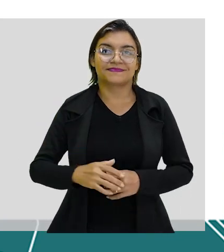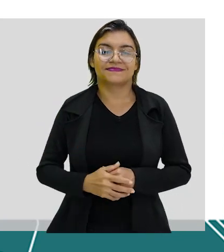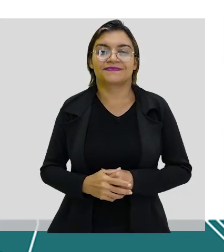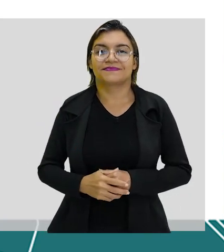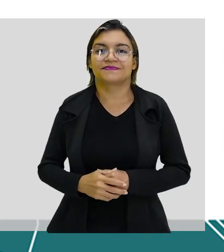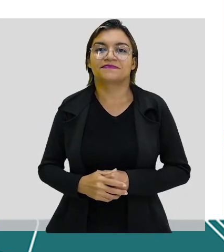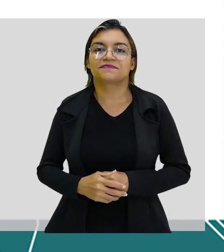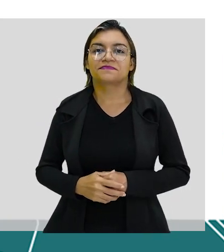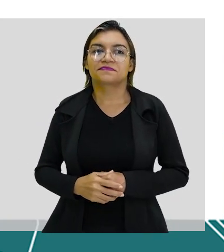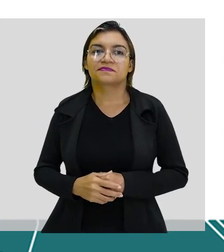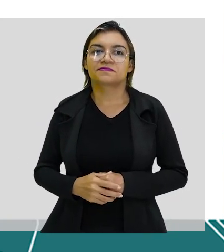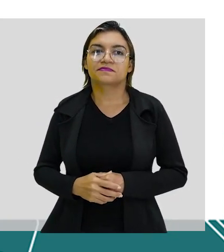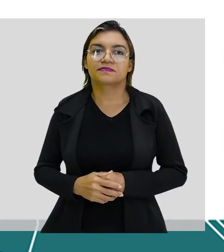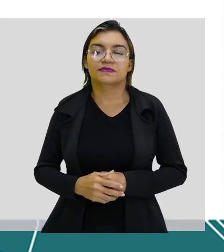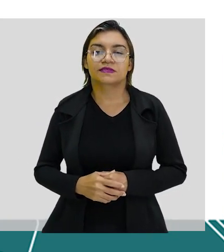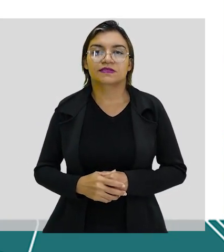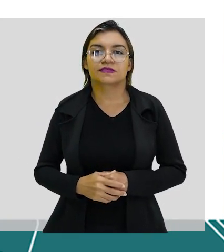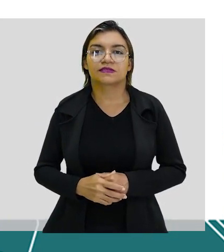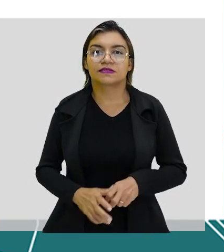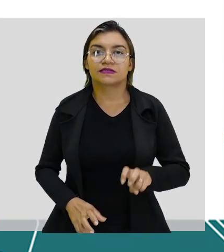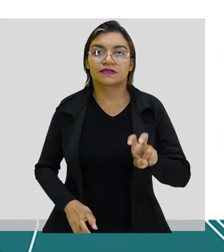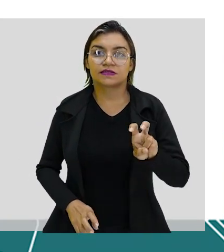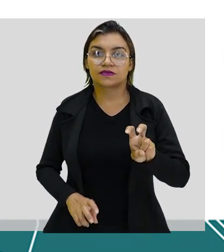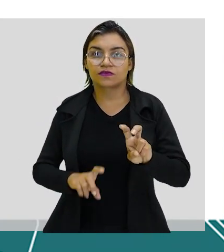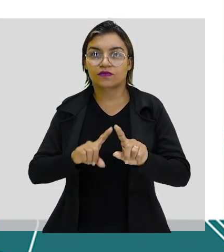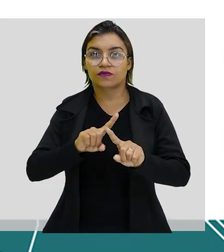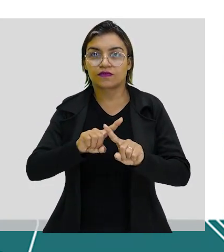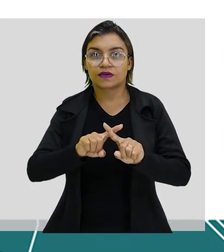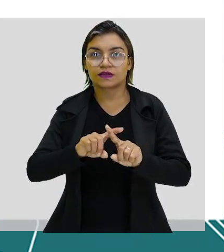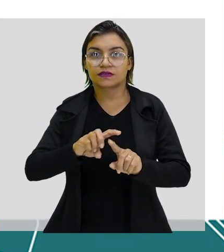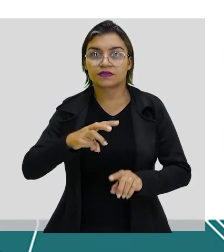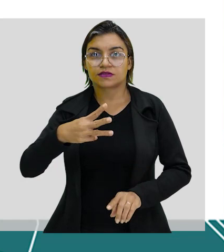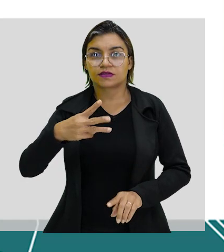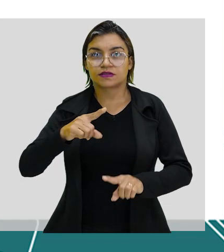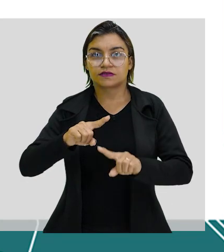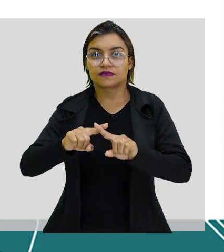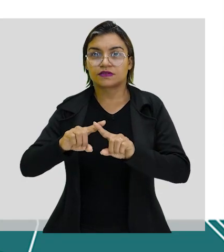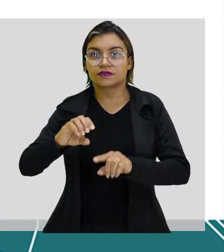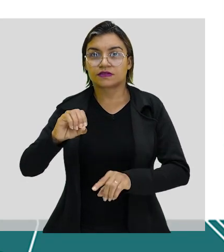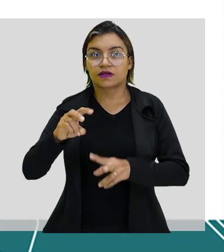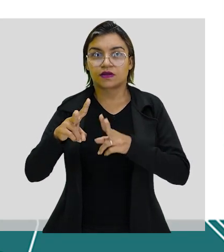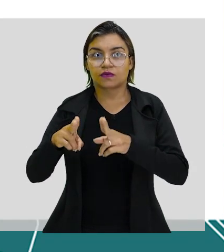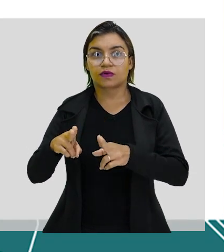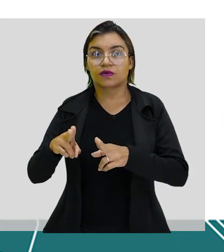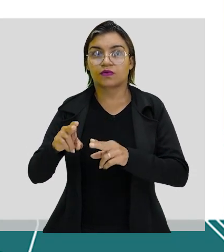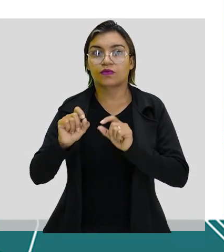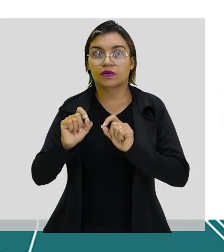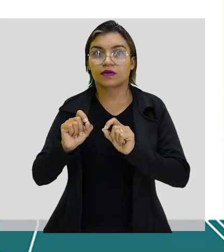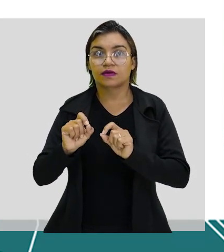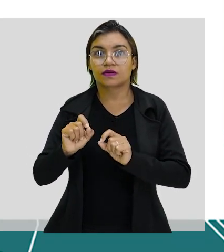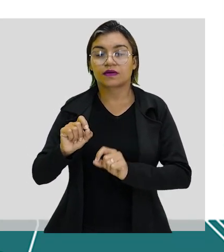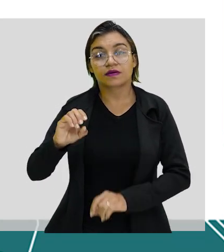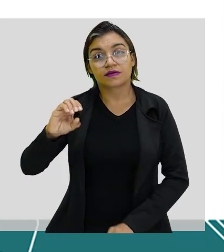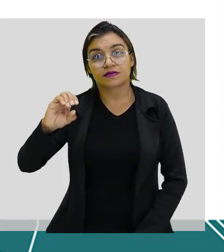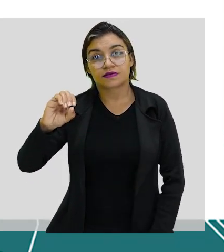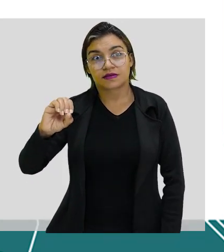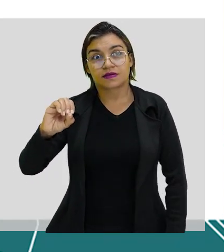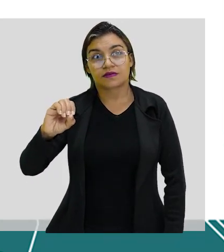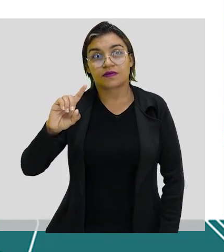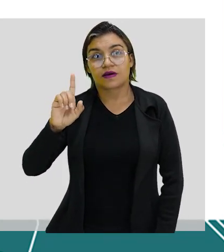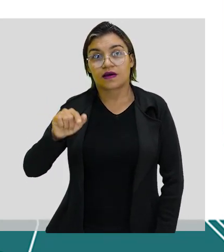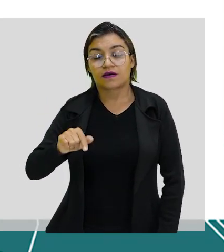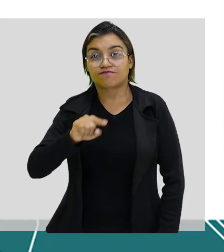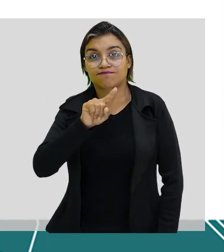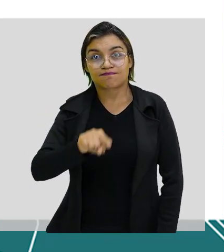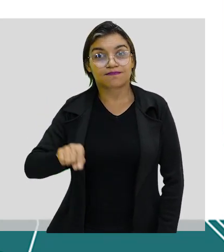Então vai ficar 5 vezes 3 vezes 0, que vai dar 0, né? Ou seja, O nosso fluxo, ele é nulo, ele é